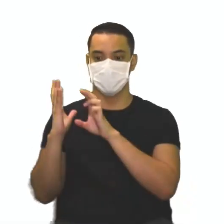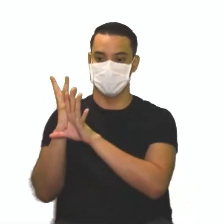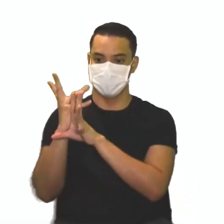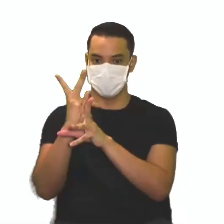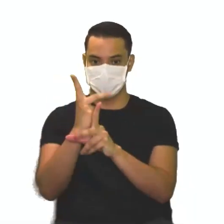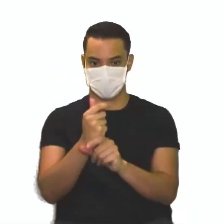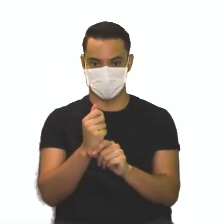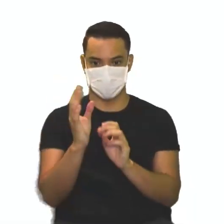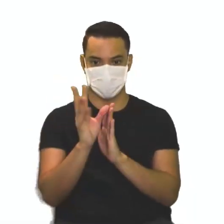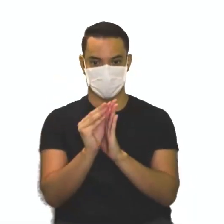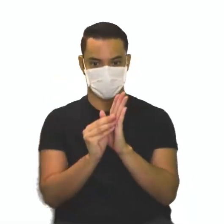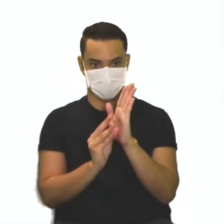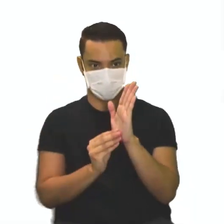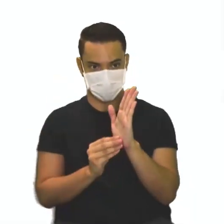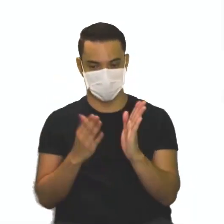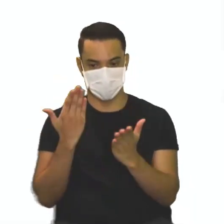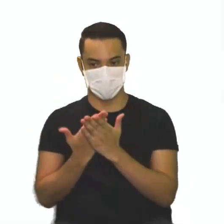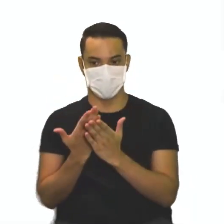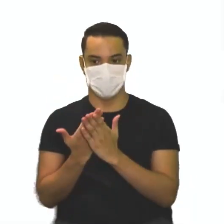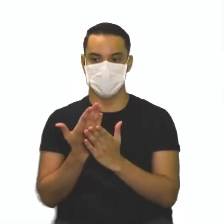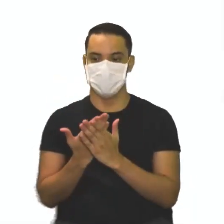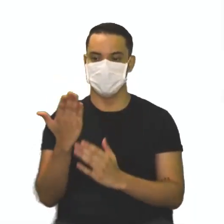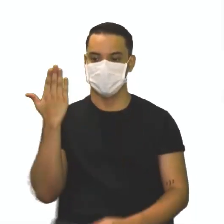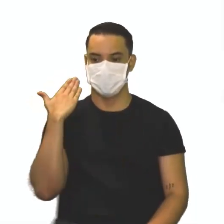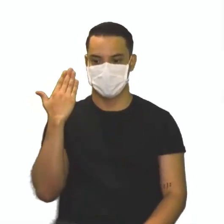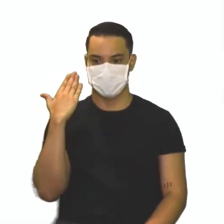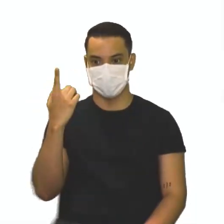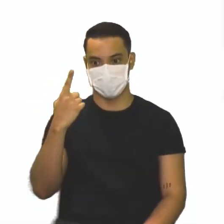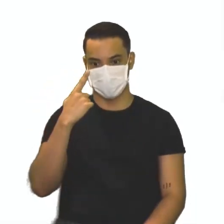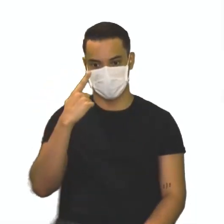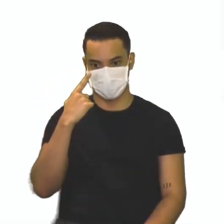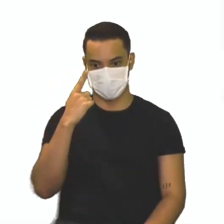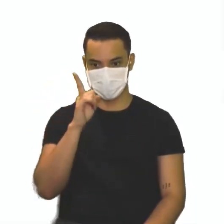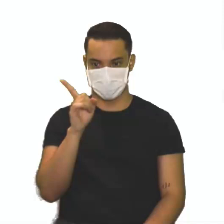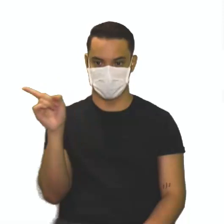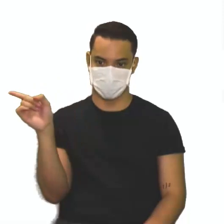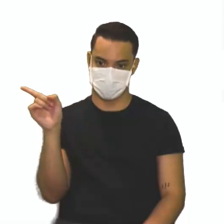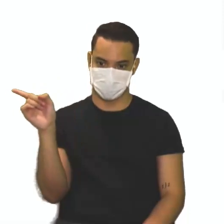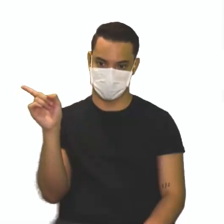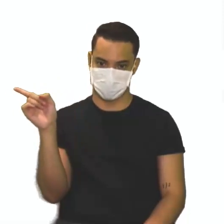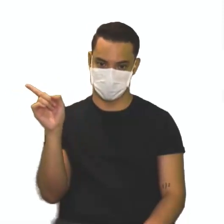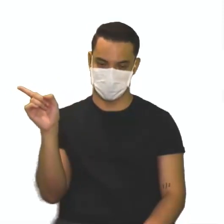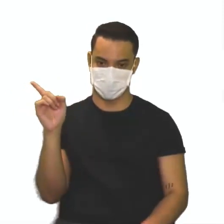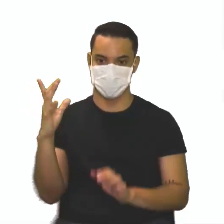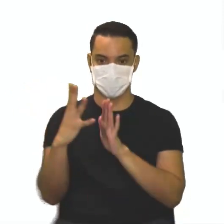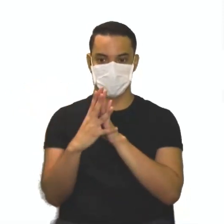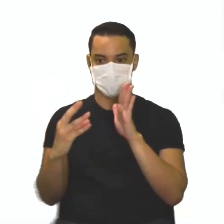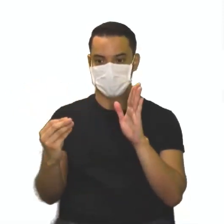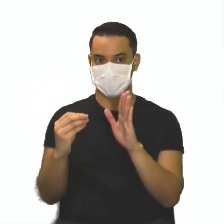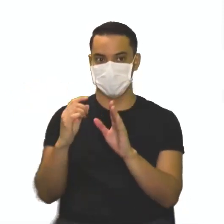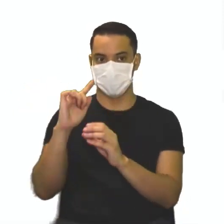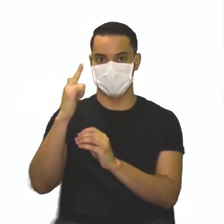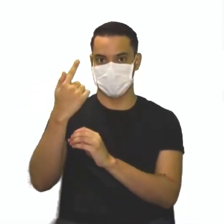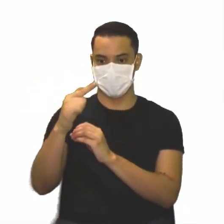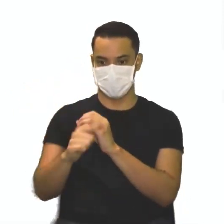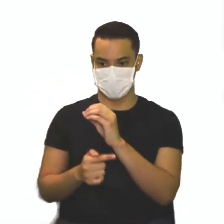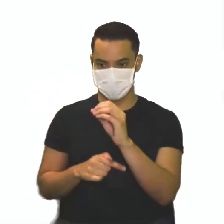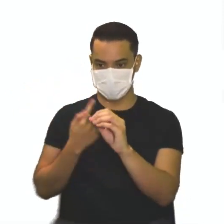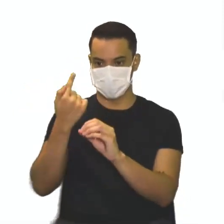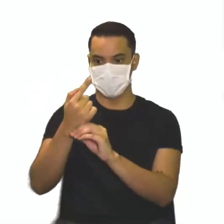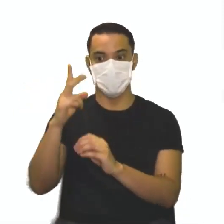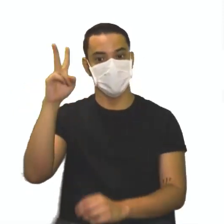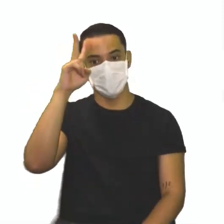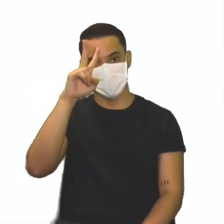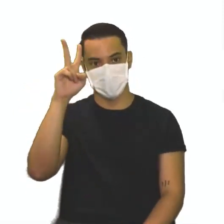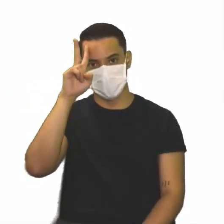de conteúdo da aula passada, olha só o nosso modelo atômico. Pessoal, lembrando que esse modelo